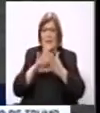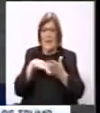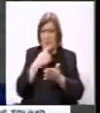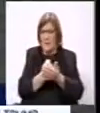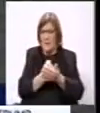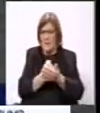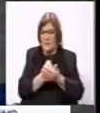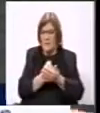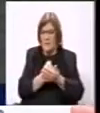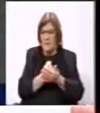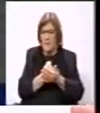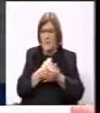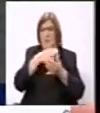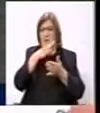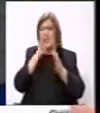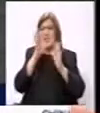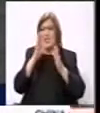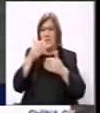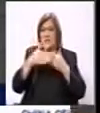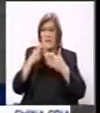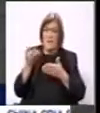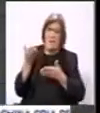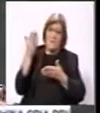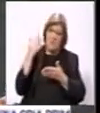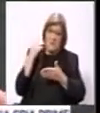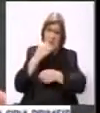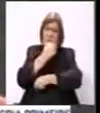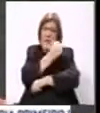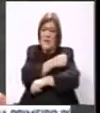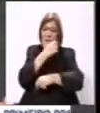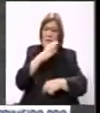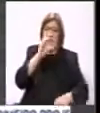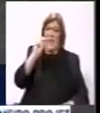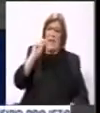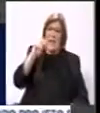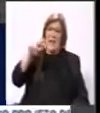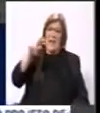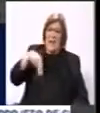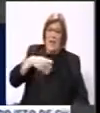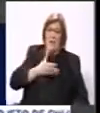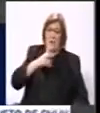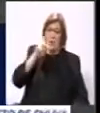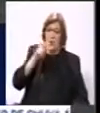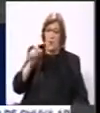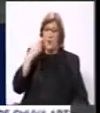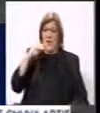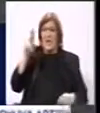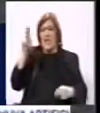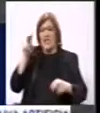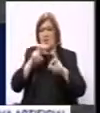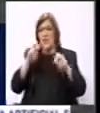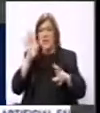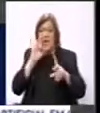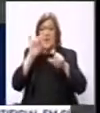dizer que já desde a semana passada em residência em candoso estão vários artistas internacionais a trabalhar com alguns portugueses a